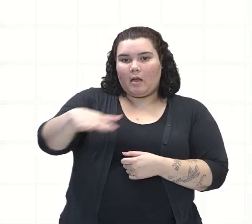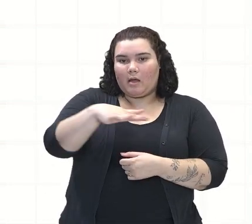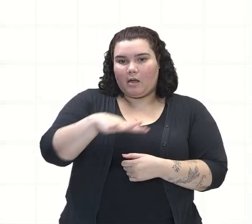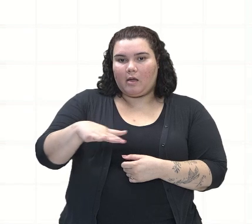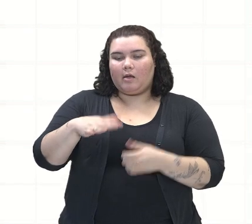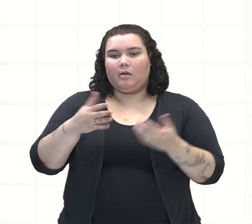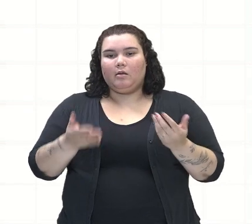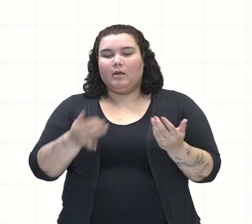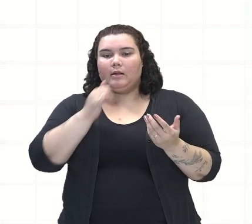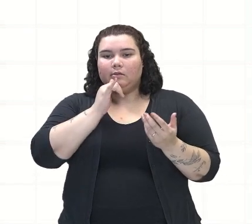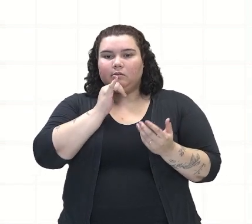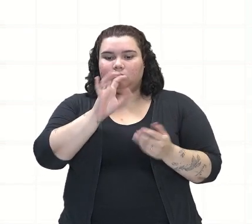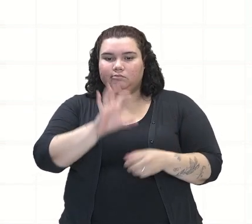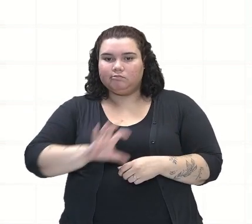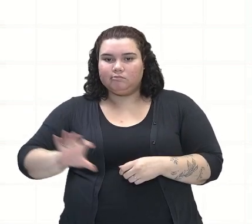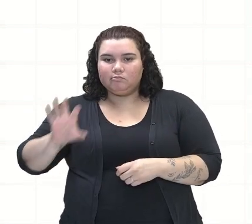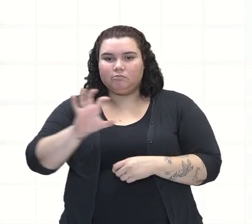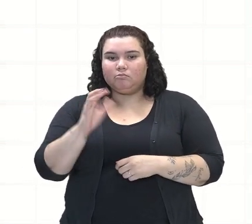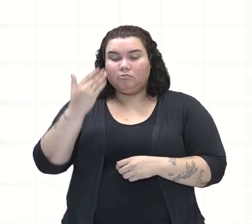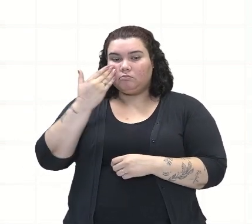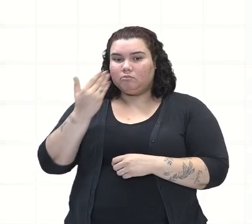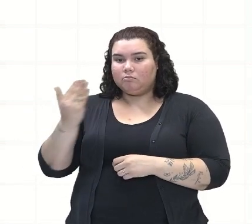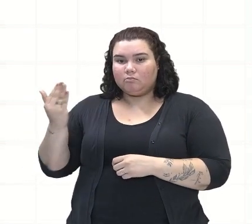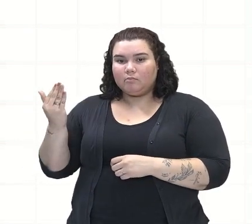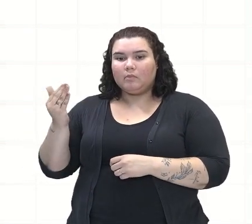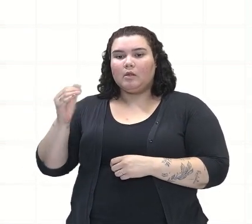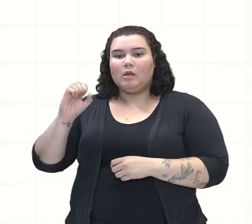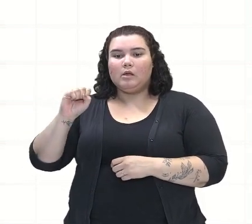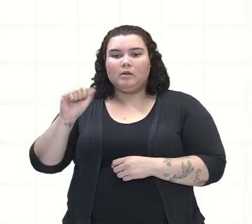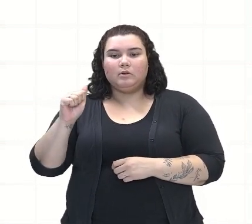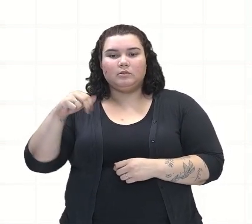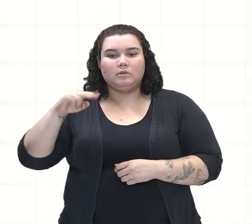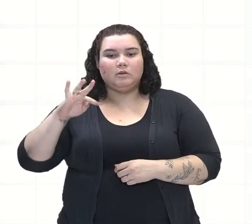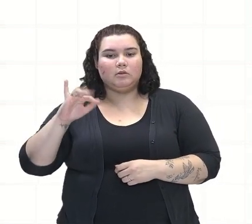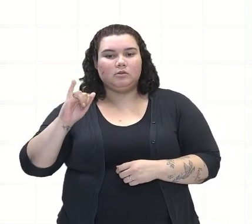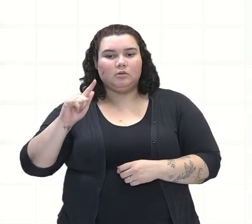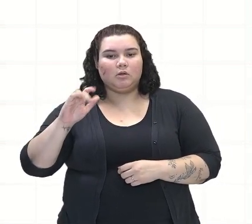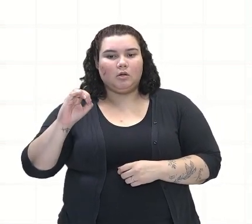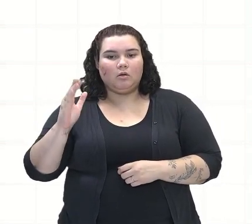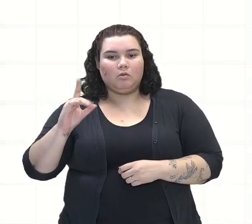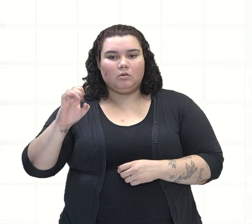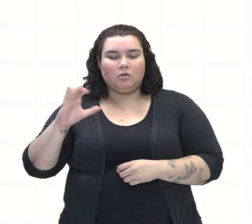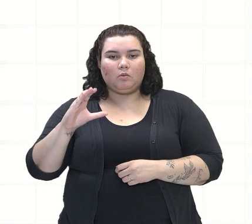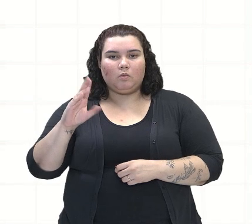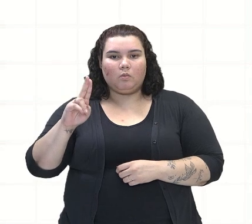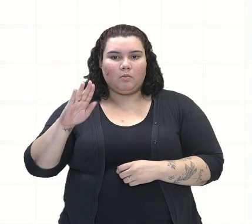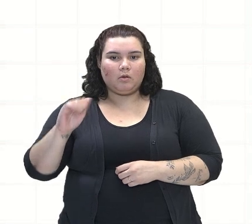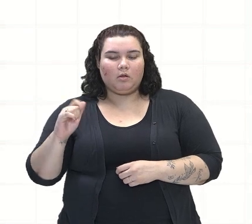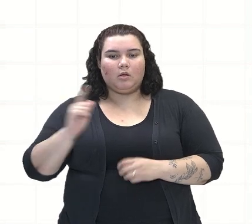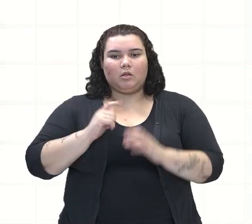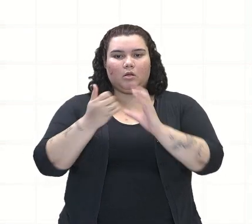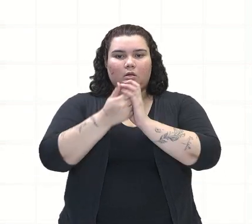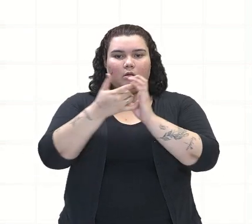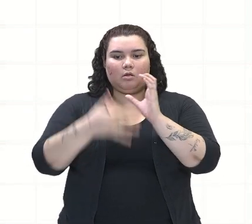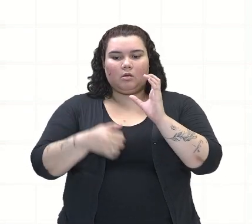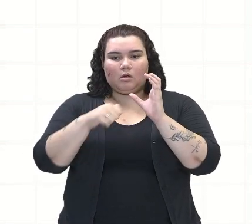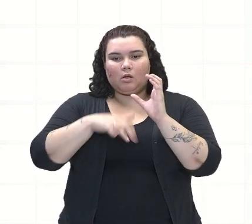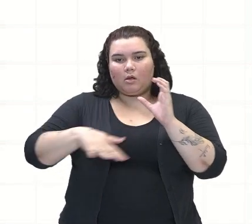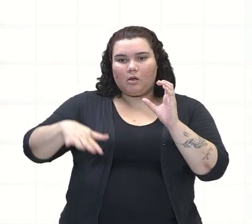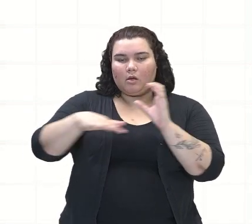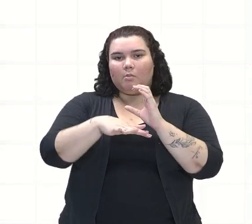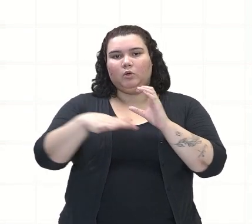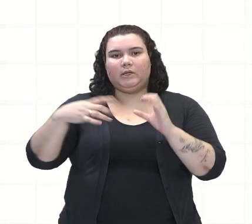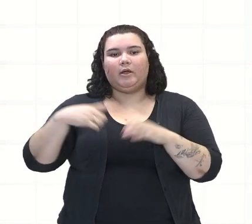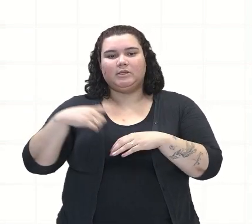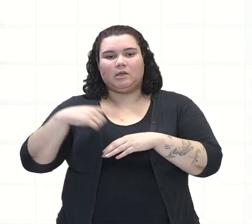dessa área onde fica Guantánamo, onde fica Santiago de Cuba, né, tem ali essa característica de ser uma área um pouco mais elevada,